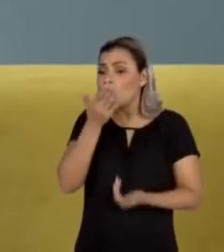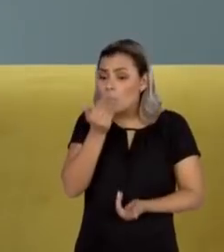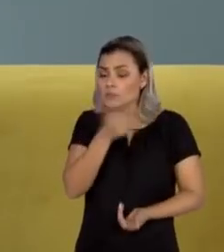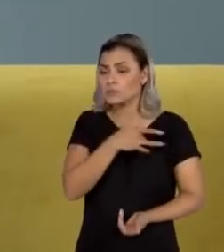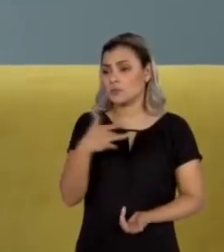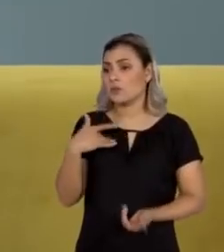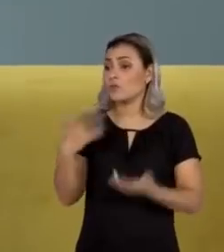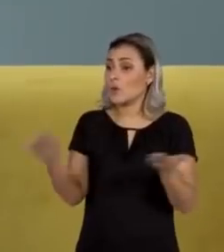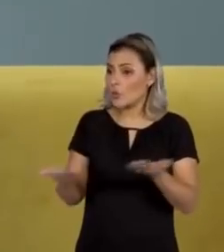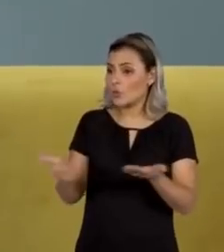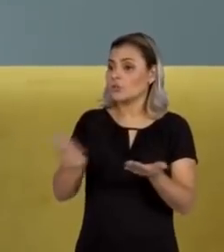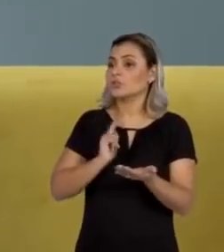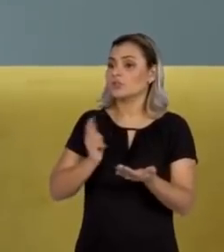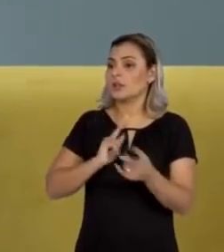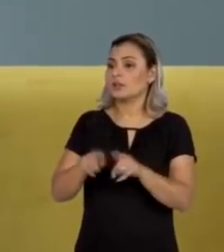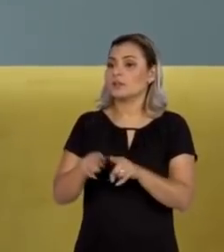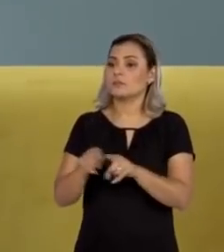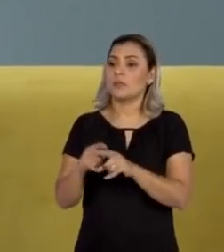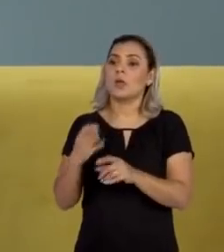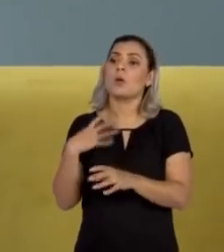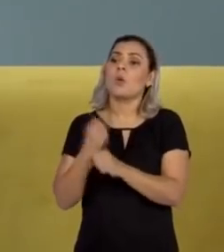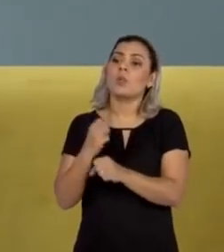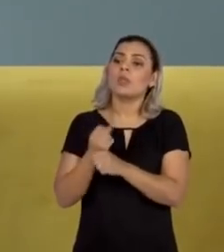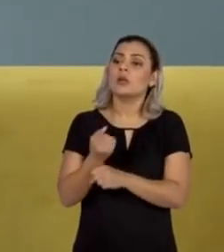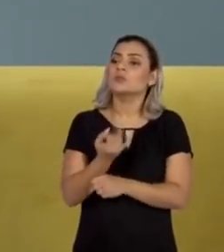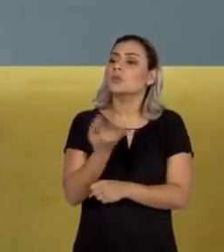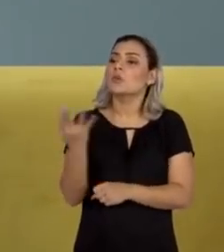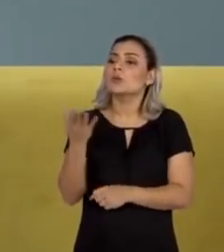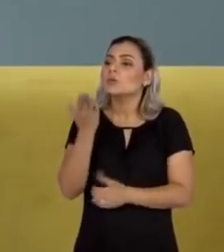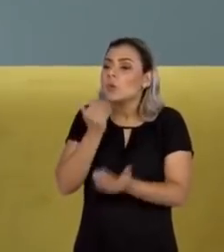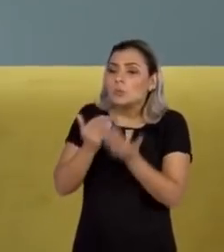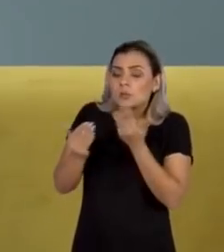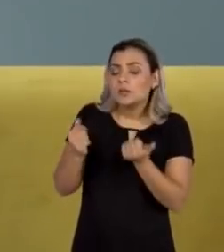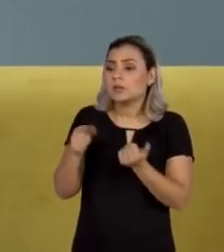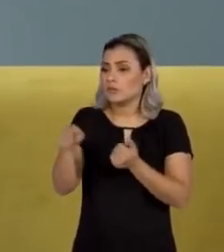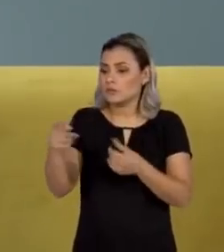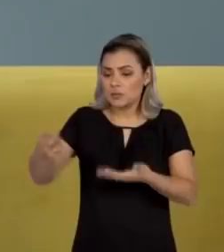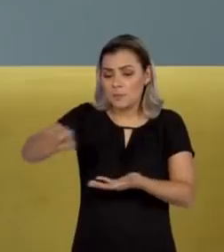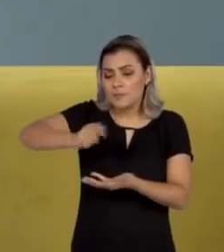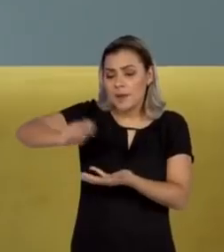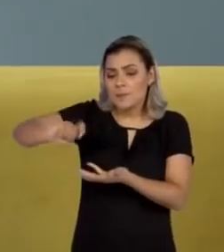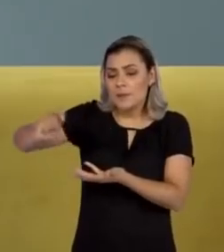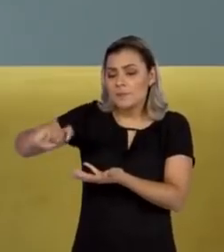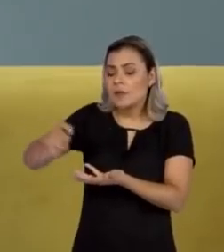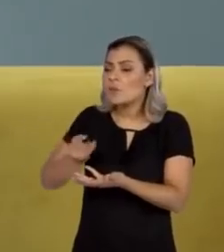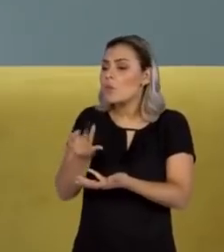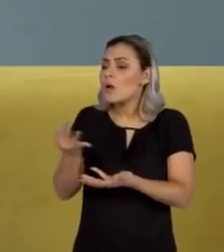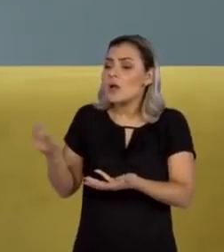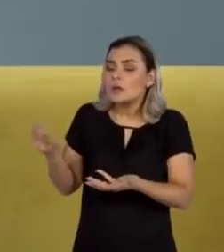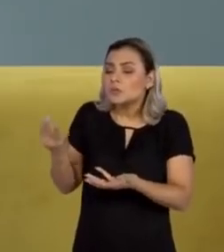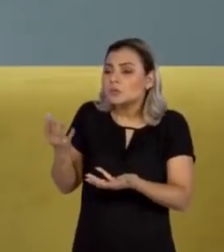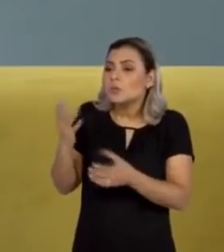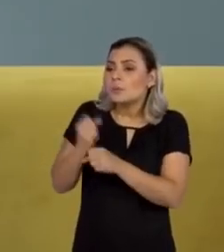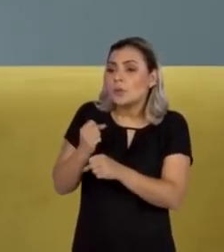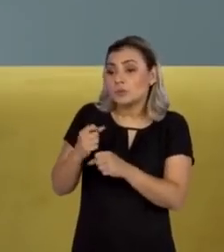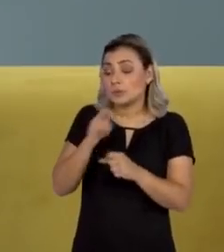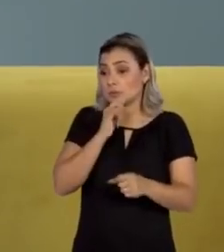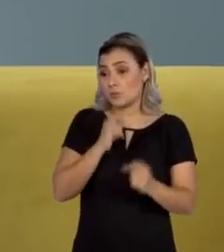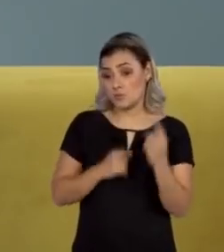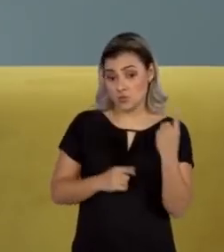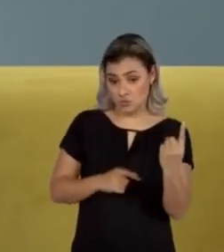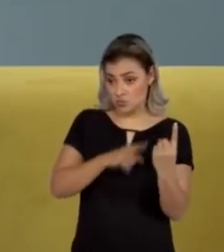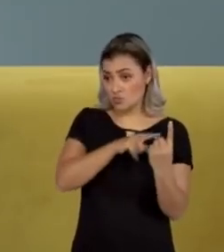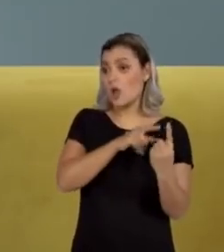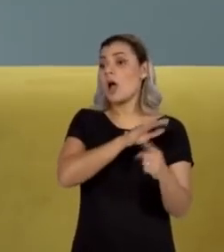também as técnicas de contagem de carboidratos, que aí você vai somando o que você está pondo no seu prato, que para a pessoa que tem tipo 1